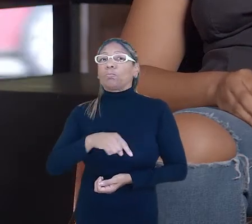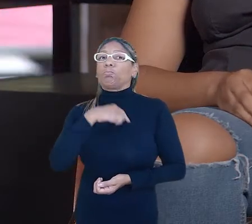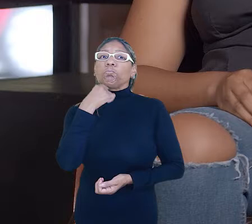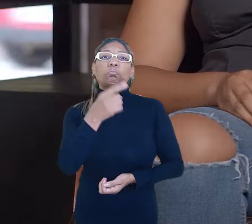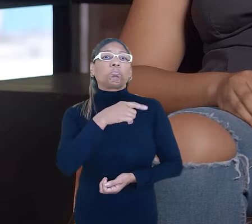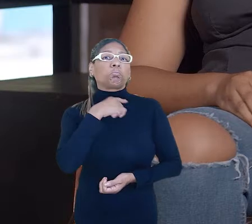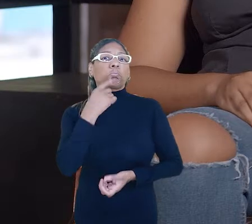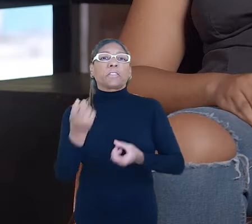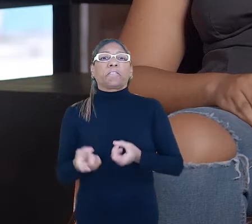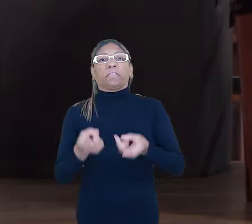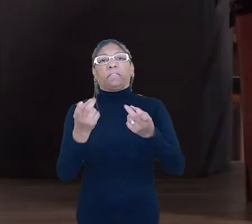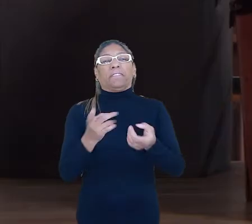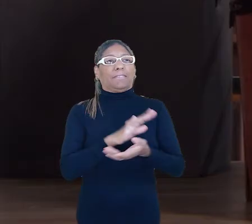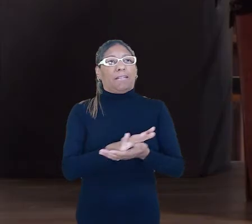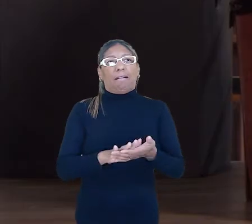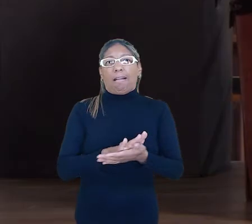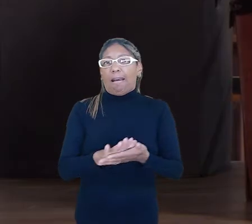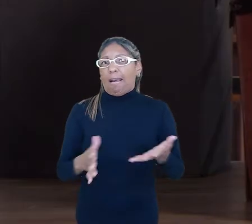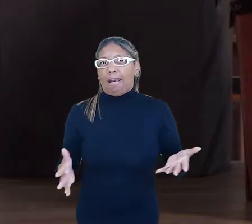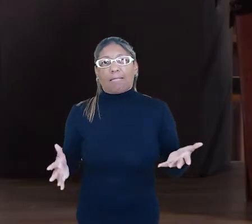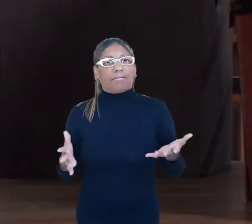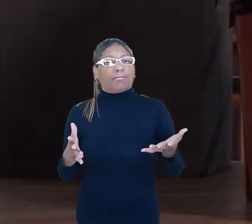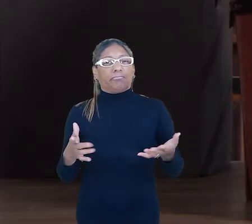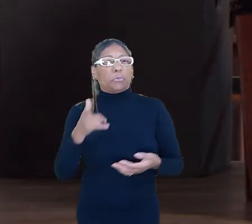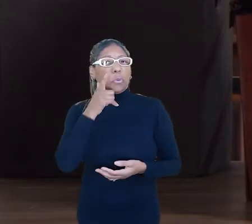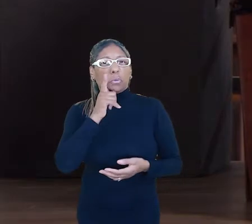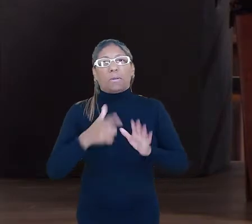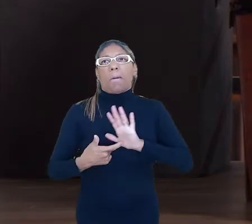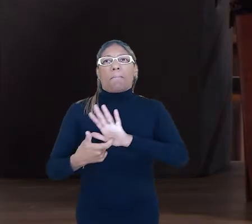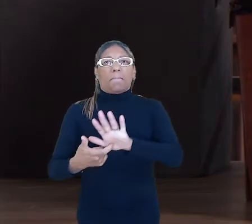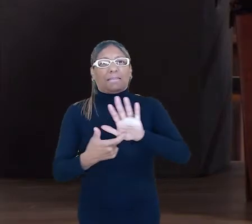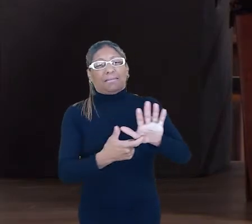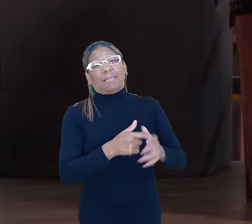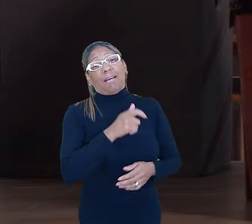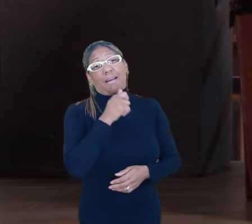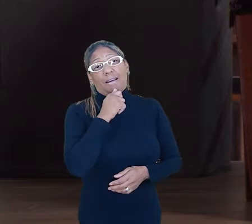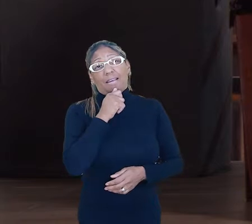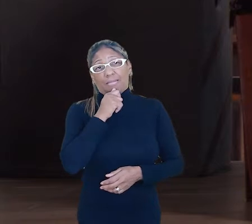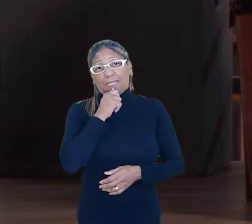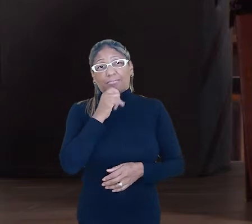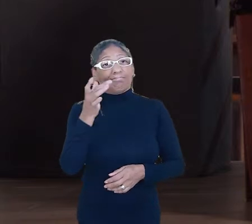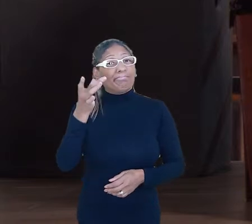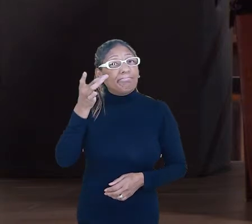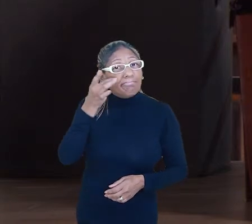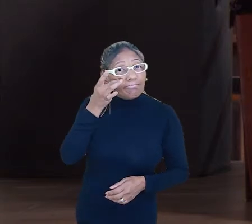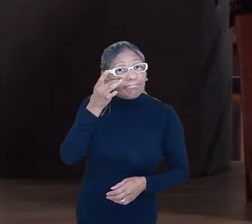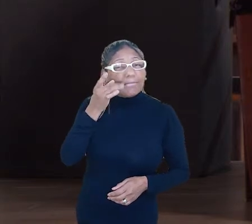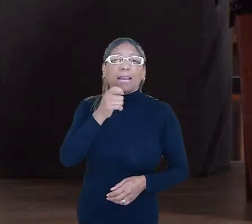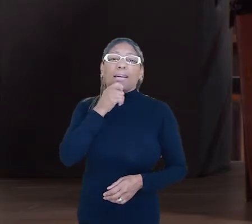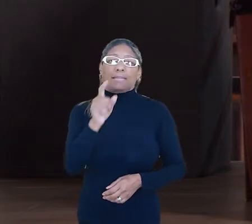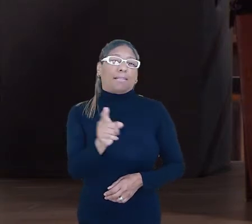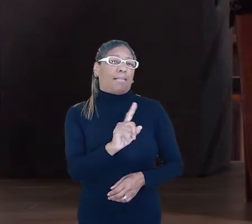não conseguiu vender espetáculos, não conseguiu vender ingressos, não conseguiu apresentar ainda de uma forma fisicamente,